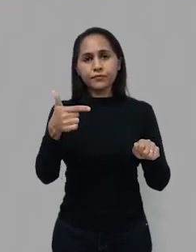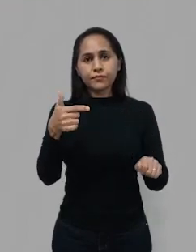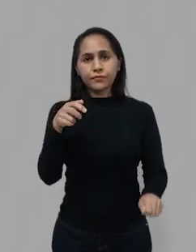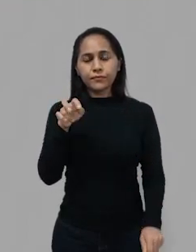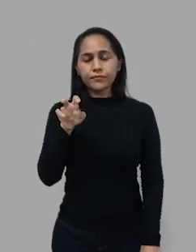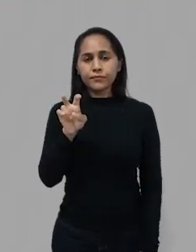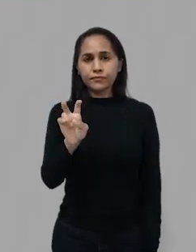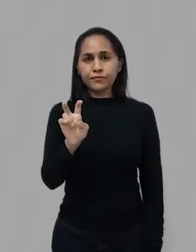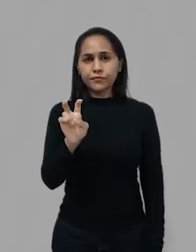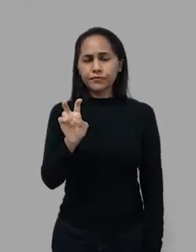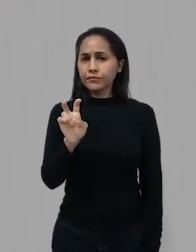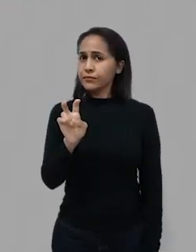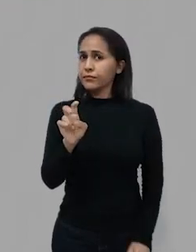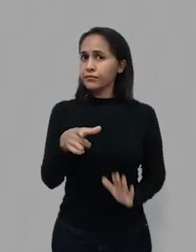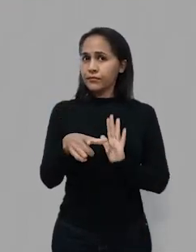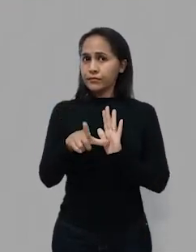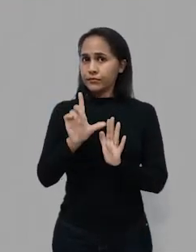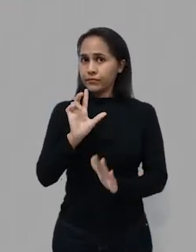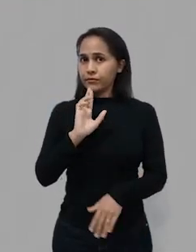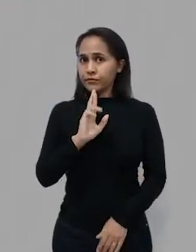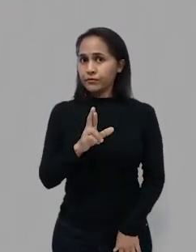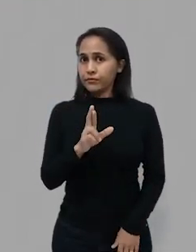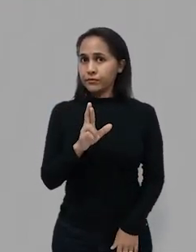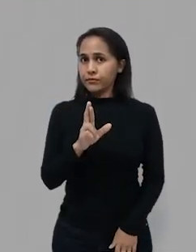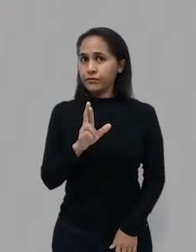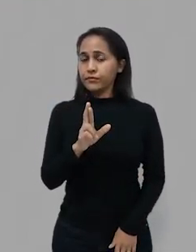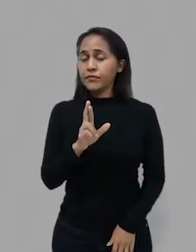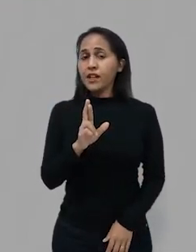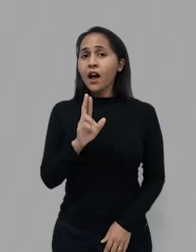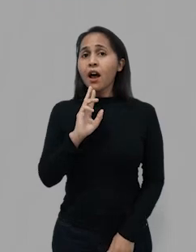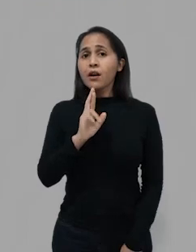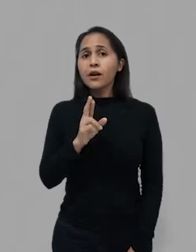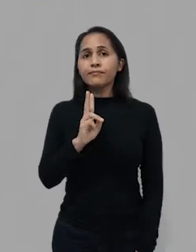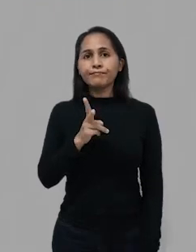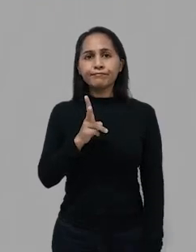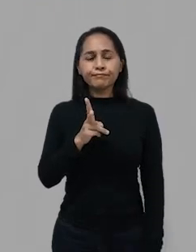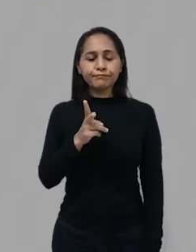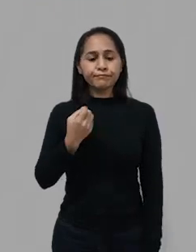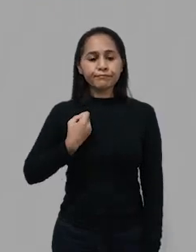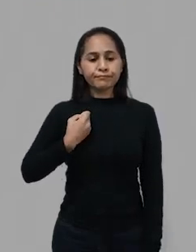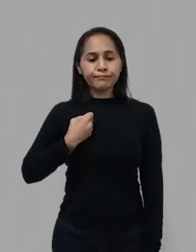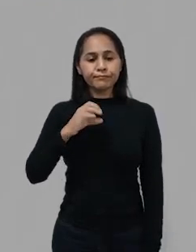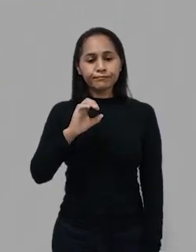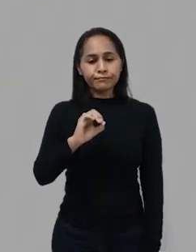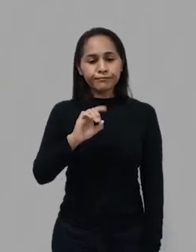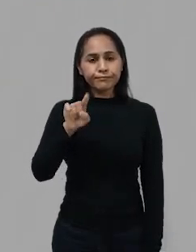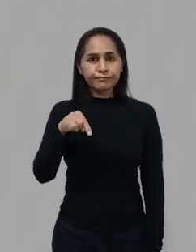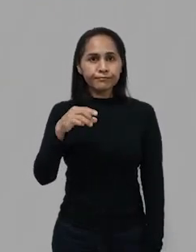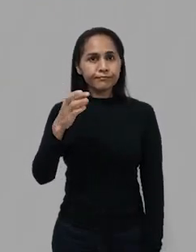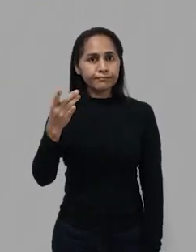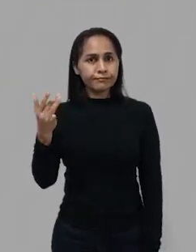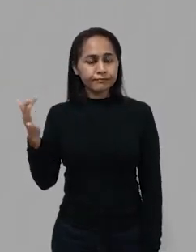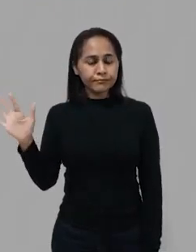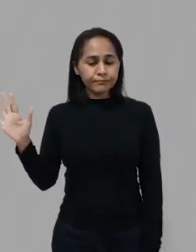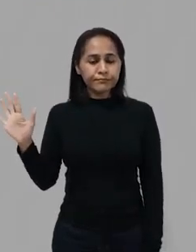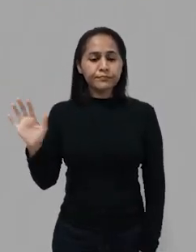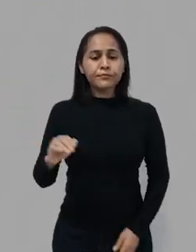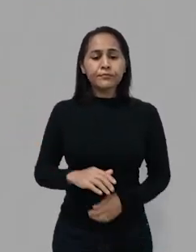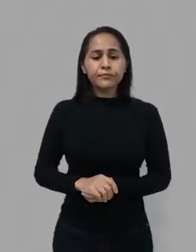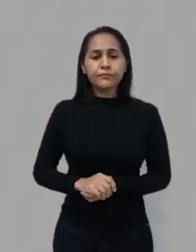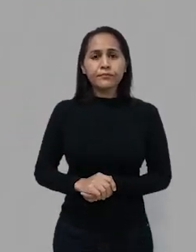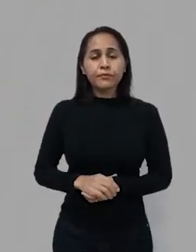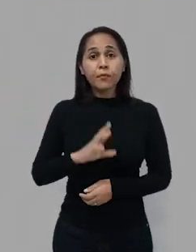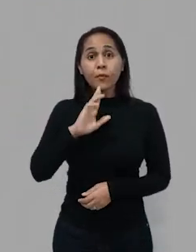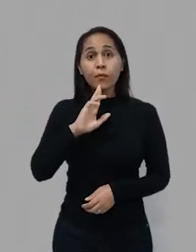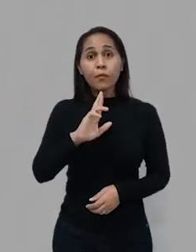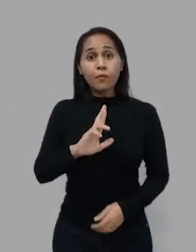0,025. Eu disse para vocês, esse resultado sempre vai ser um valor decimal, 0, para a gente ter uma